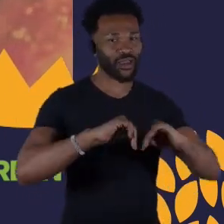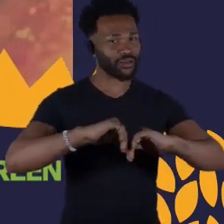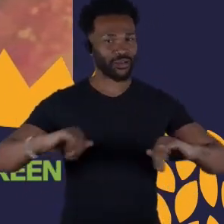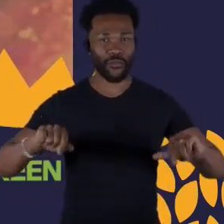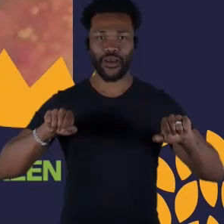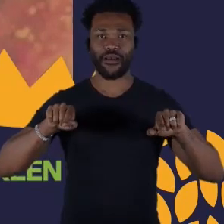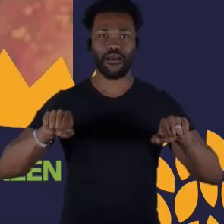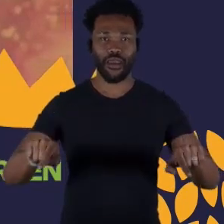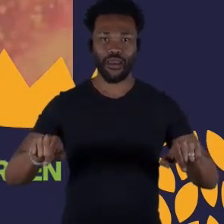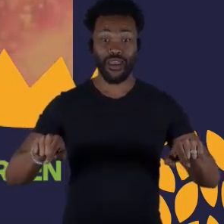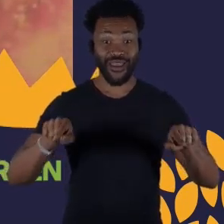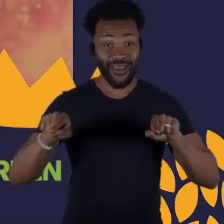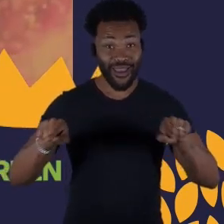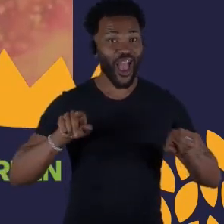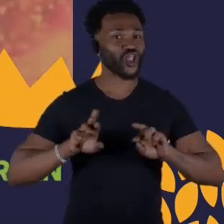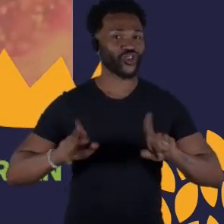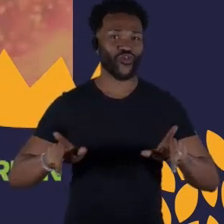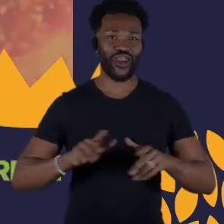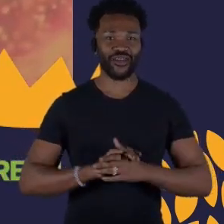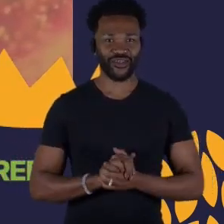Não é a mesma coisa.